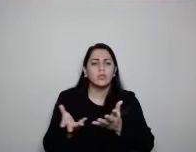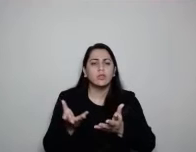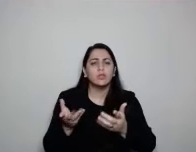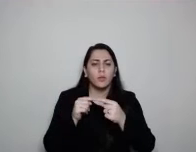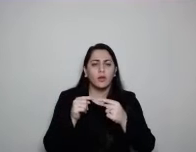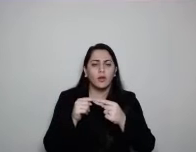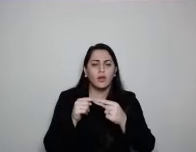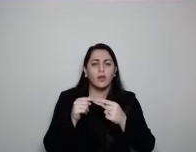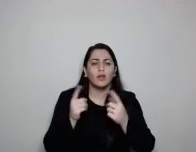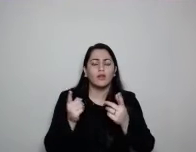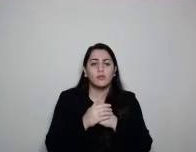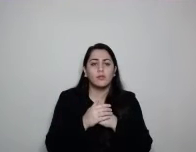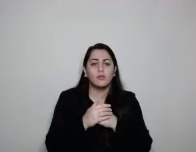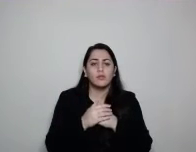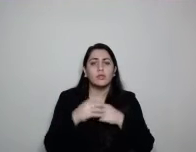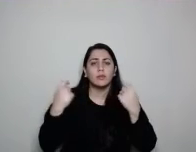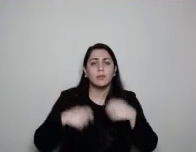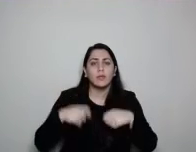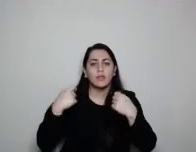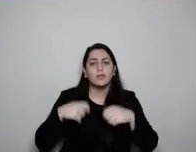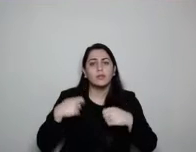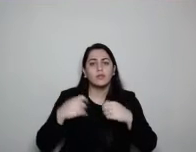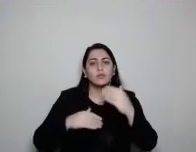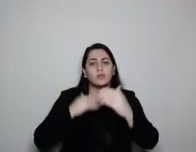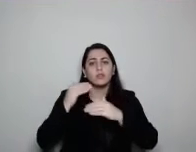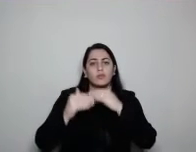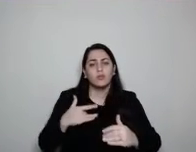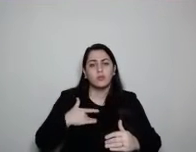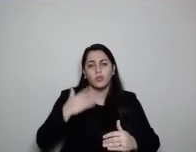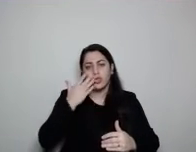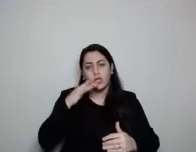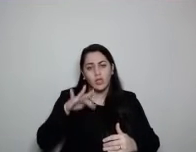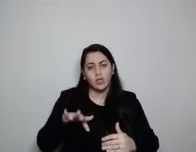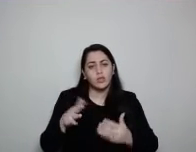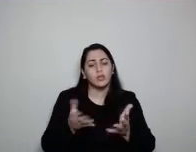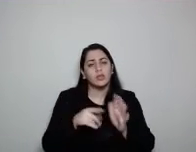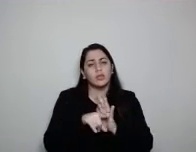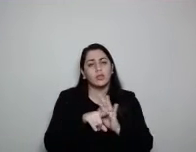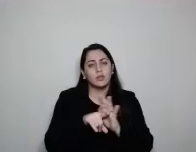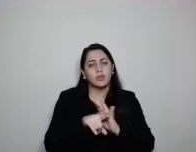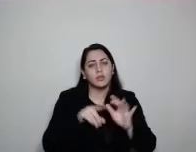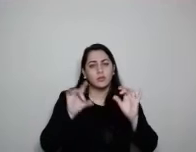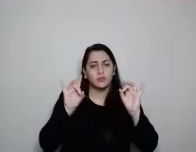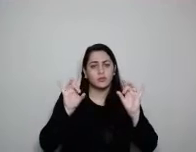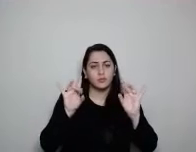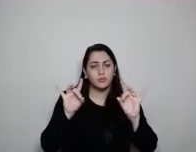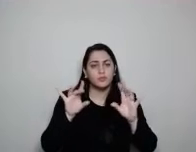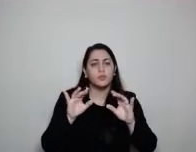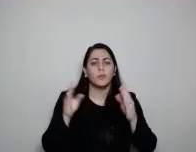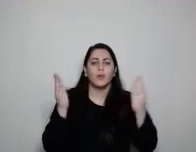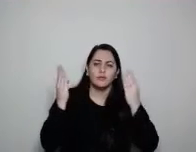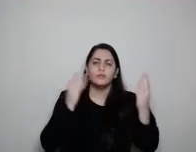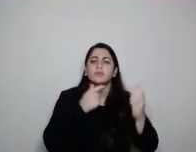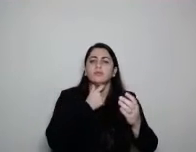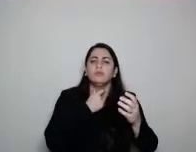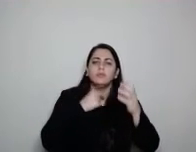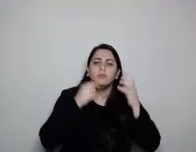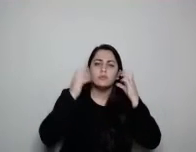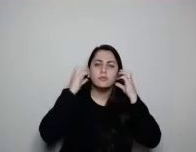como tratamento e exame profissional especializado em psicologia, fonoaudiologia, psicoterapia, pedagogo, musicoterapia,